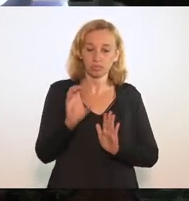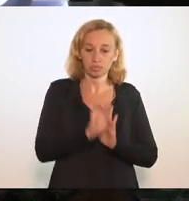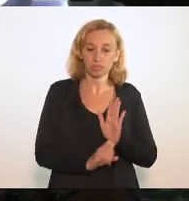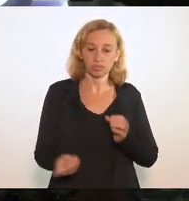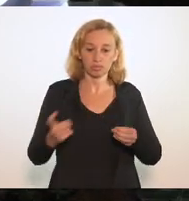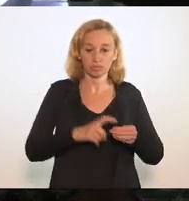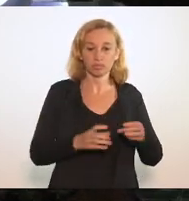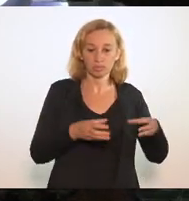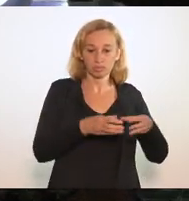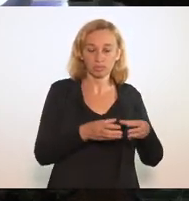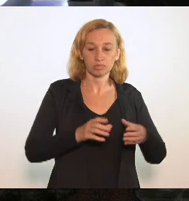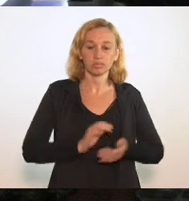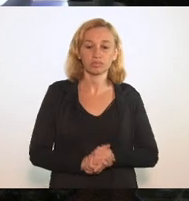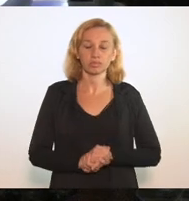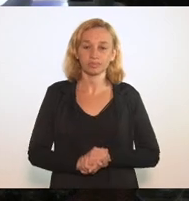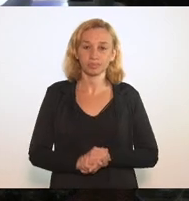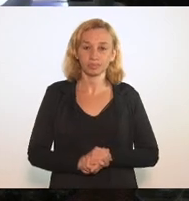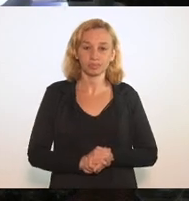retorna às comissões.